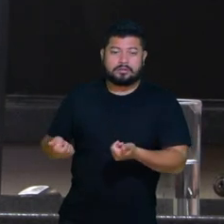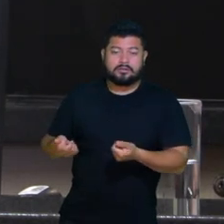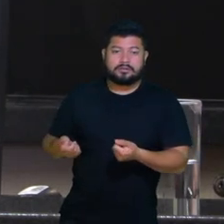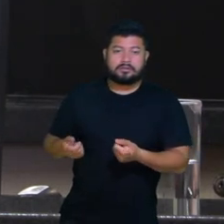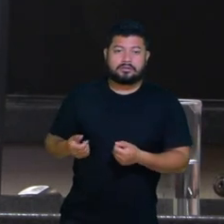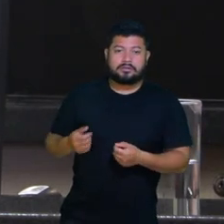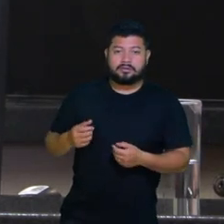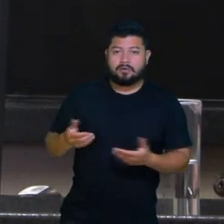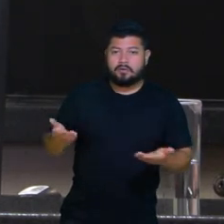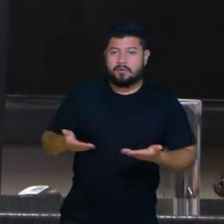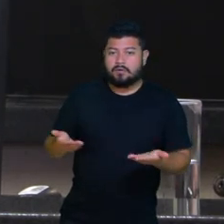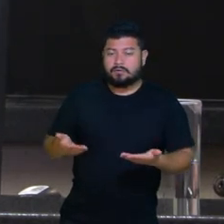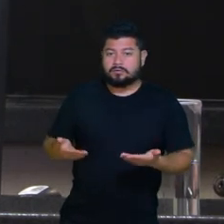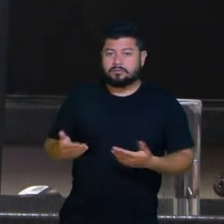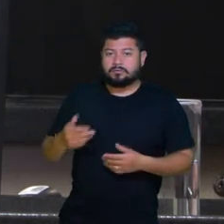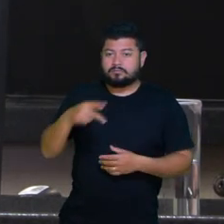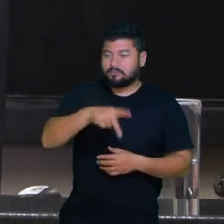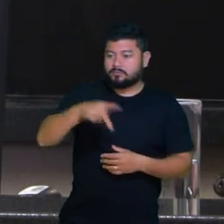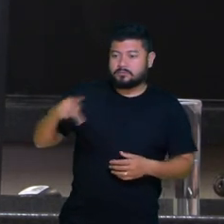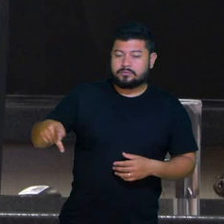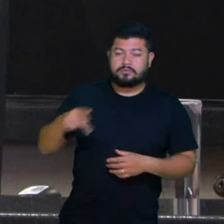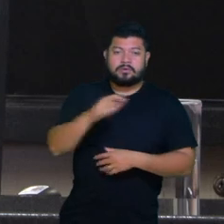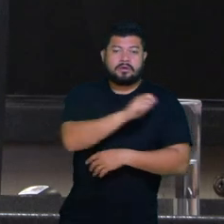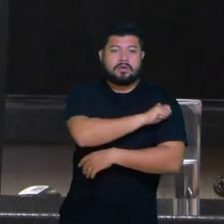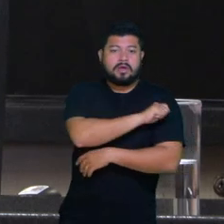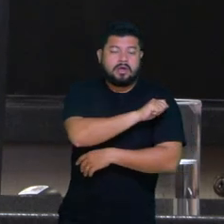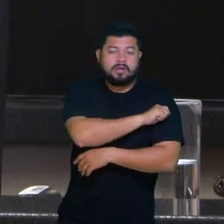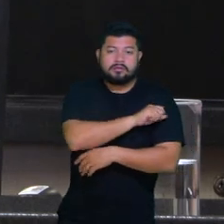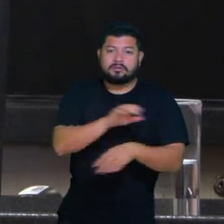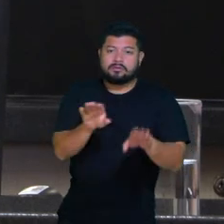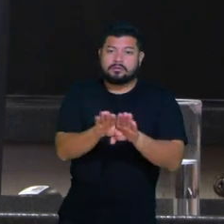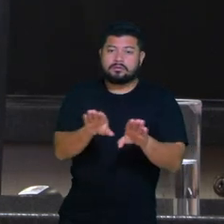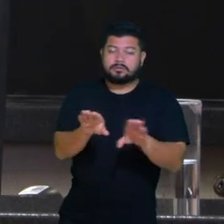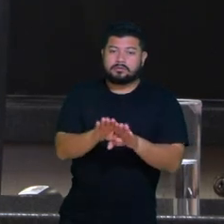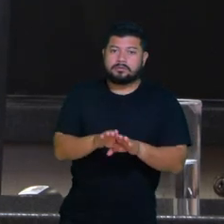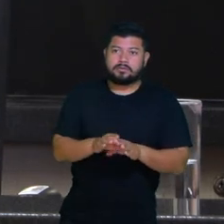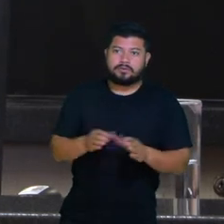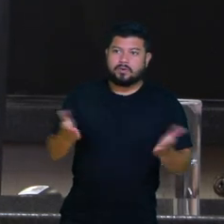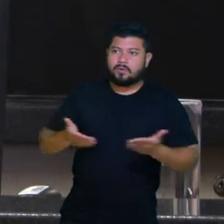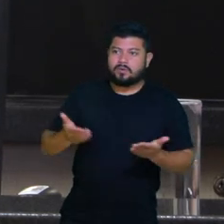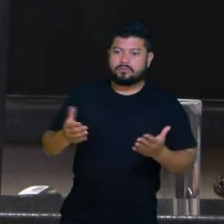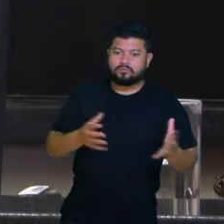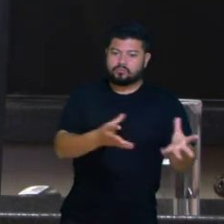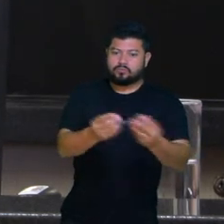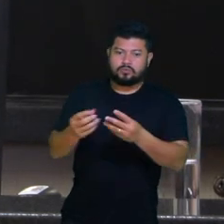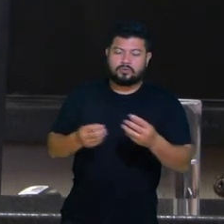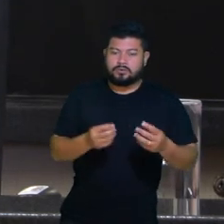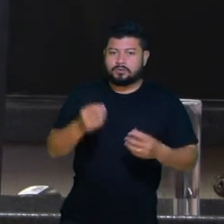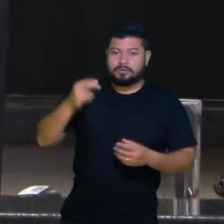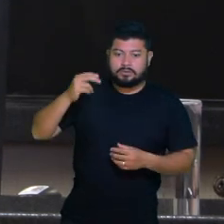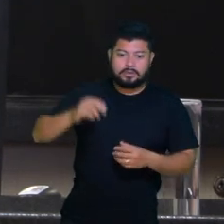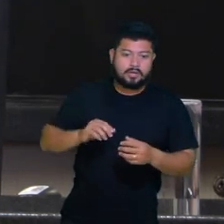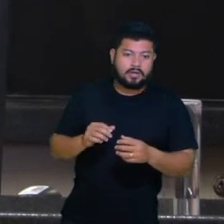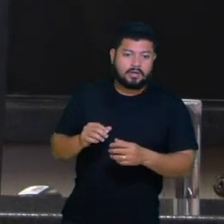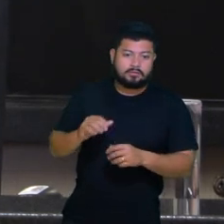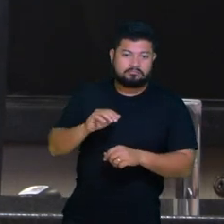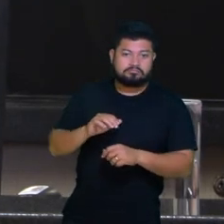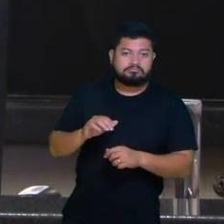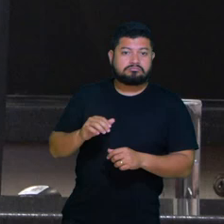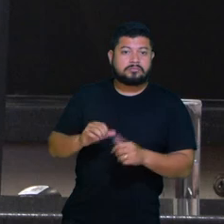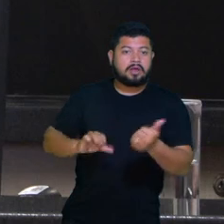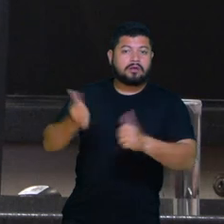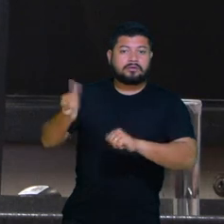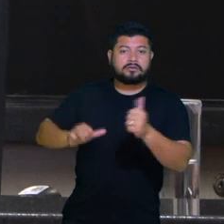né que o grande sonho né de né do dos avaliadores principalmente produzido a partir do mercado é um